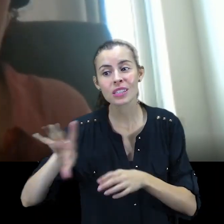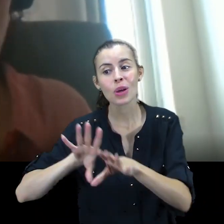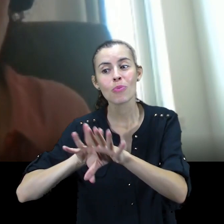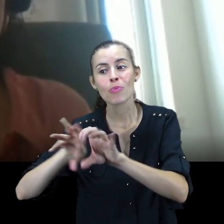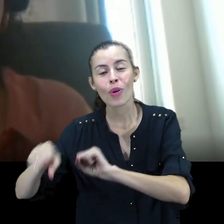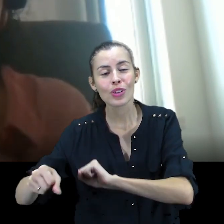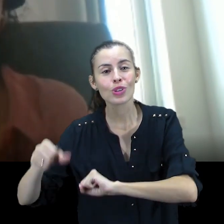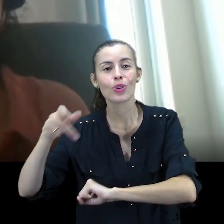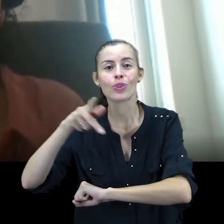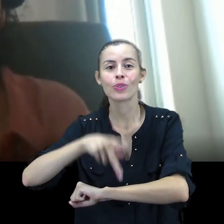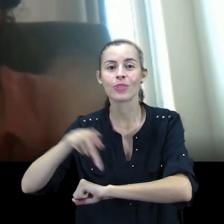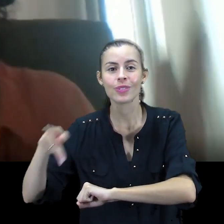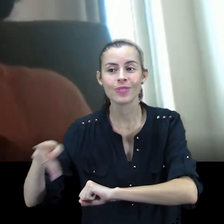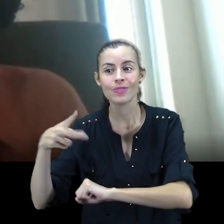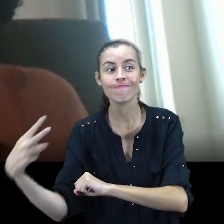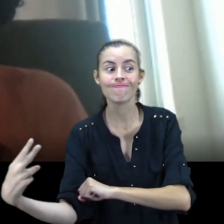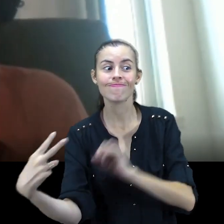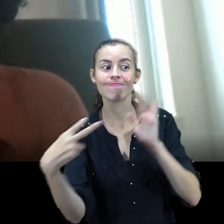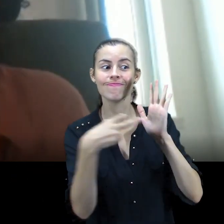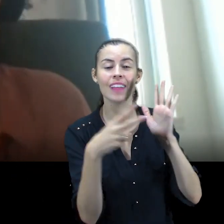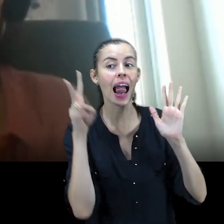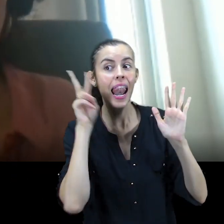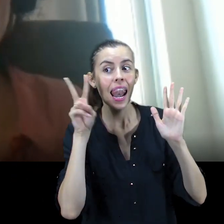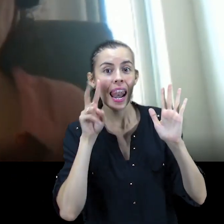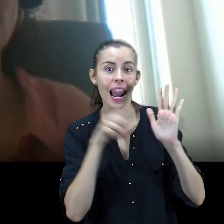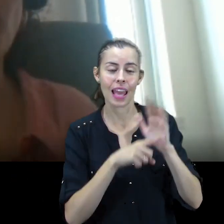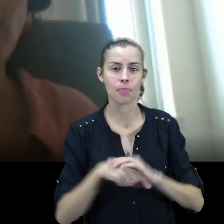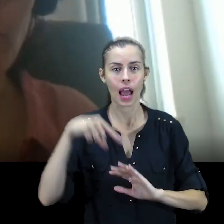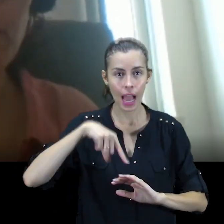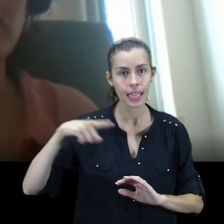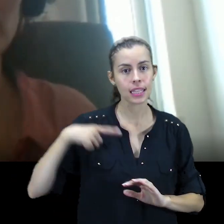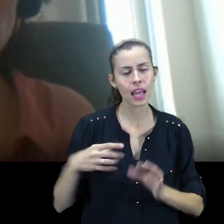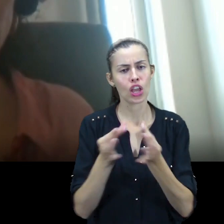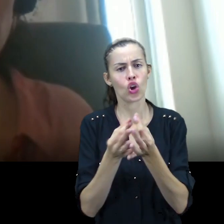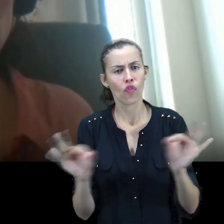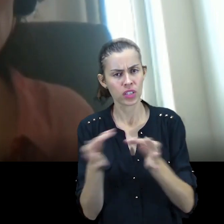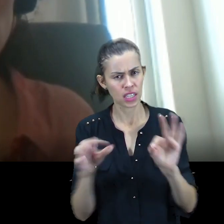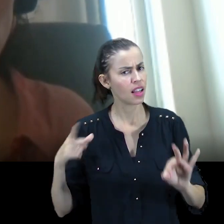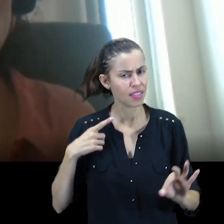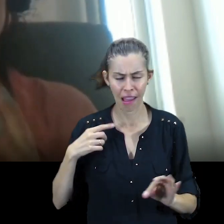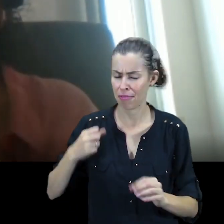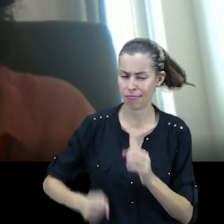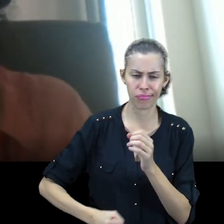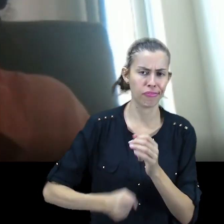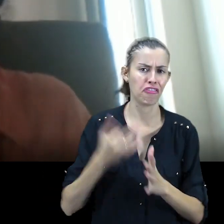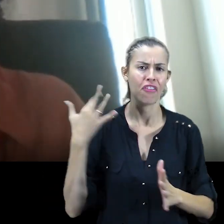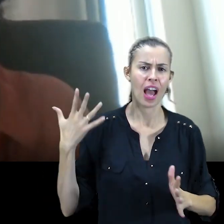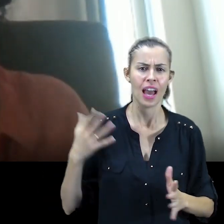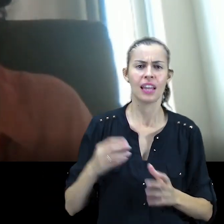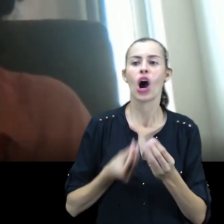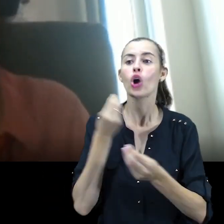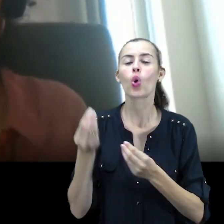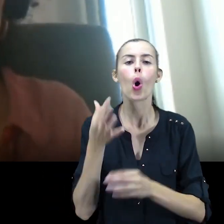mão na massa, de como propor uma extensão. Então, de como formular uma ementa de componente extensionista, de como pensar